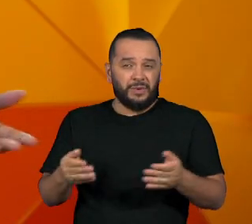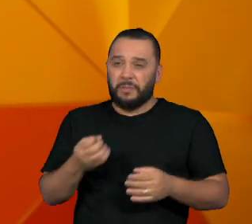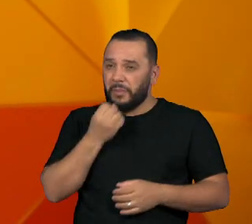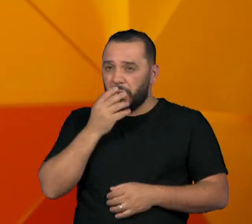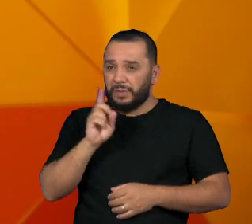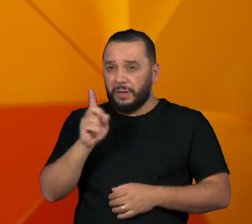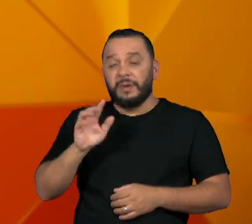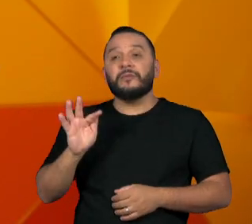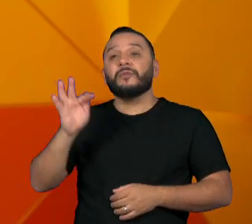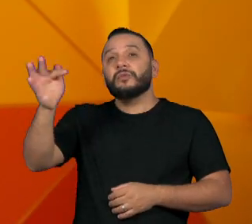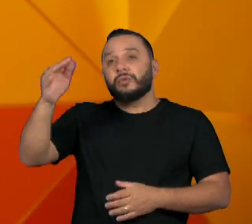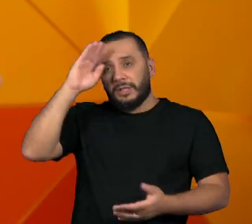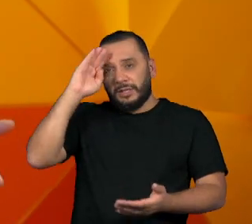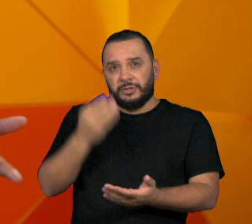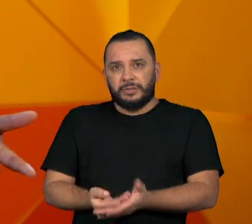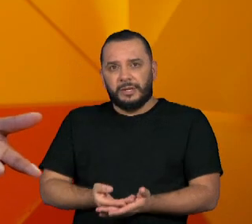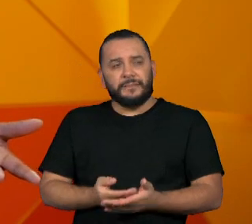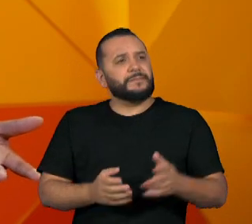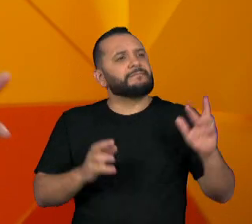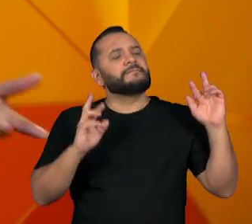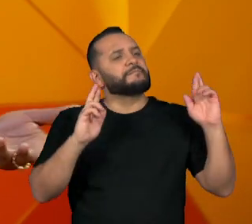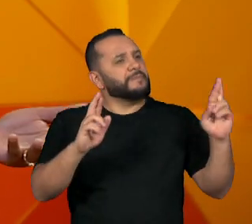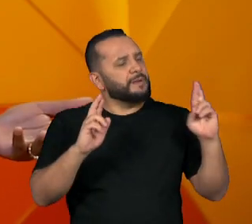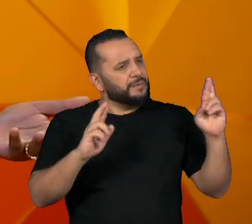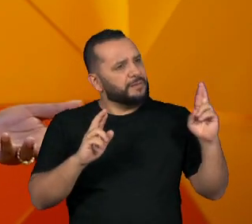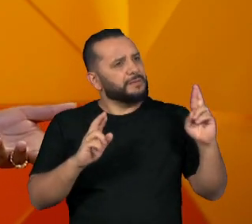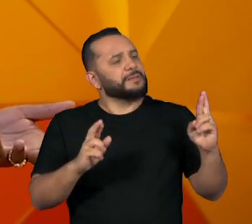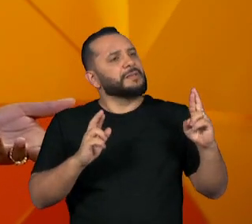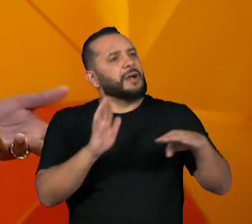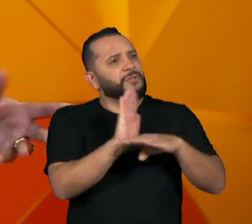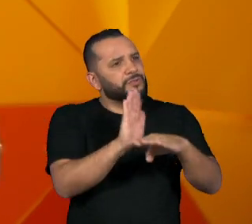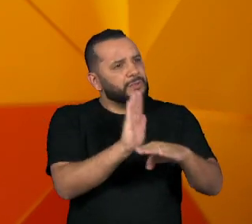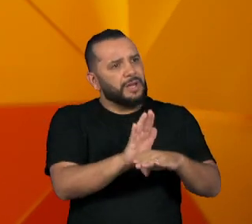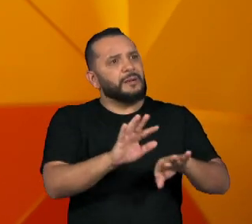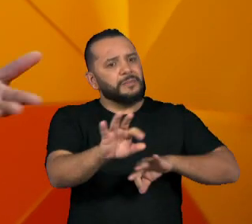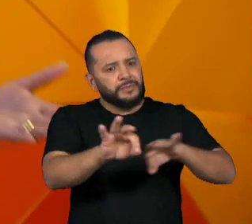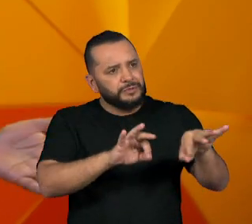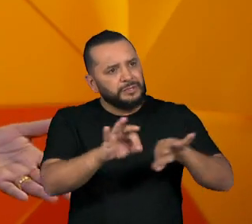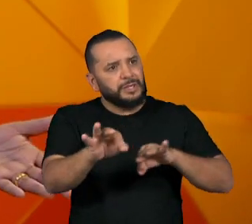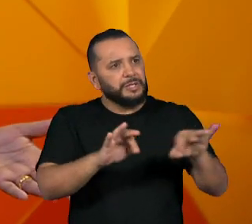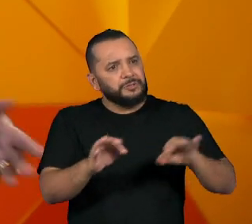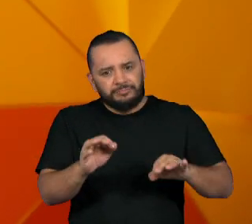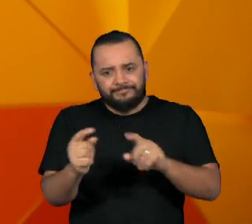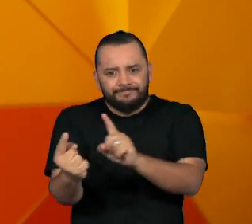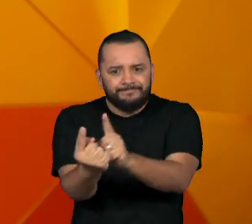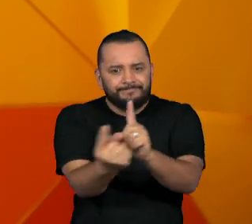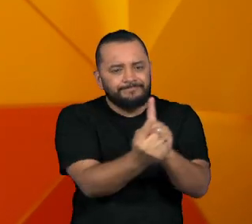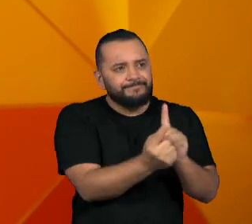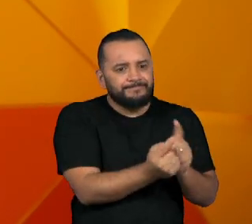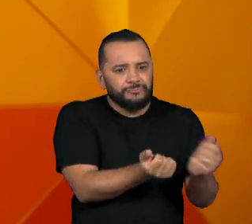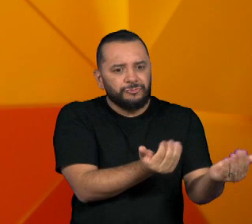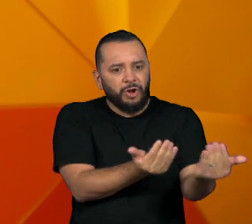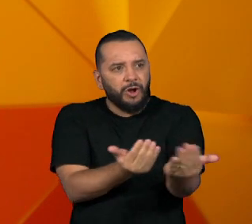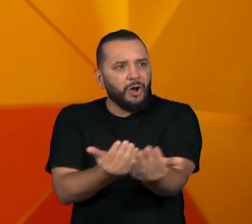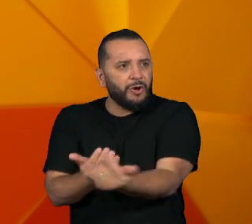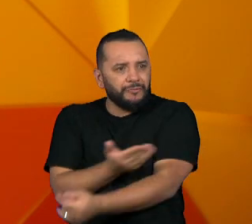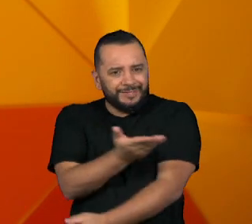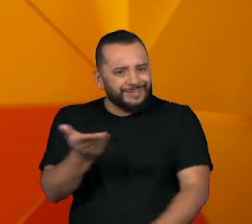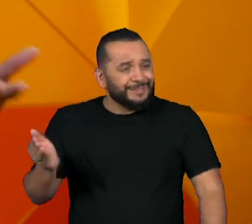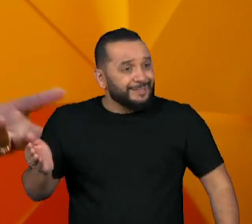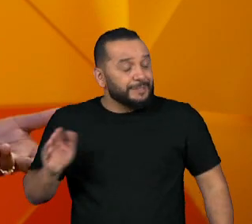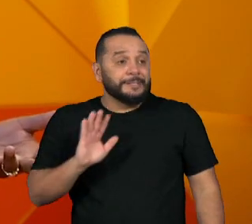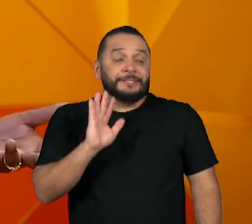esperança, na verdade, é o que move, é o ideal desses projetos que atendem os jovens, né? E tendo muitos projetos, então não era de se esperar